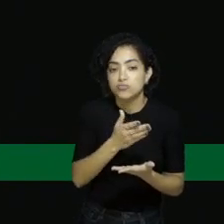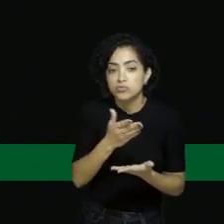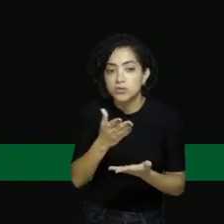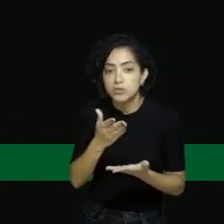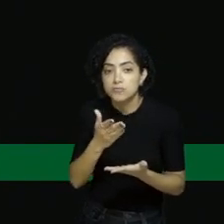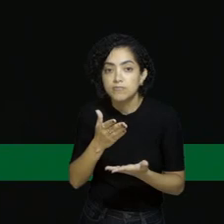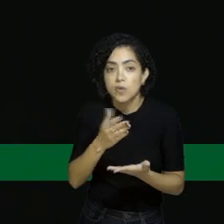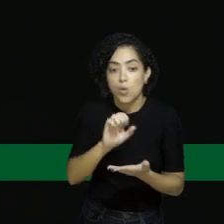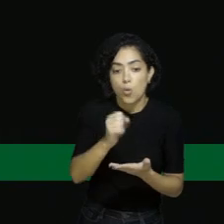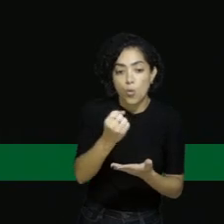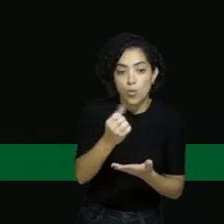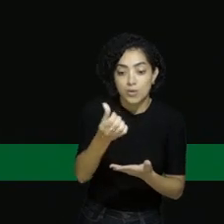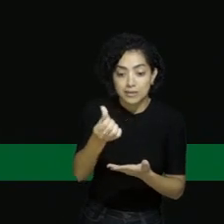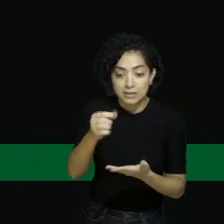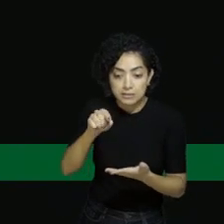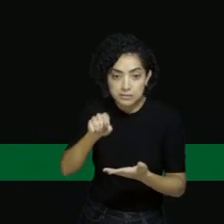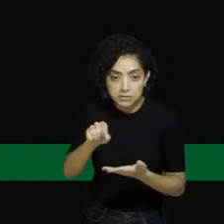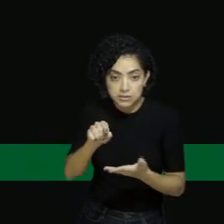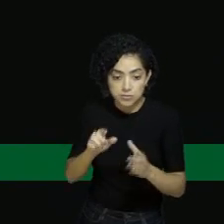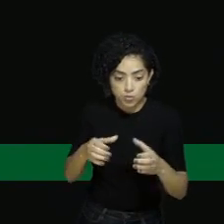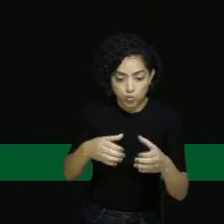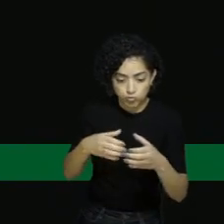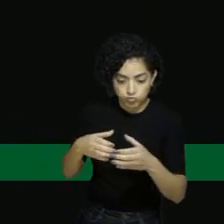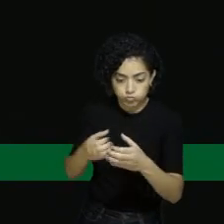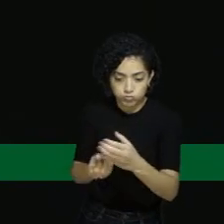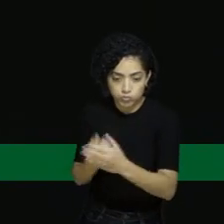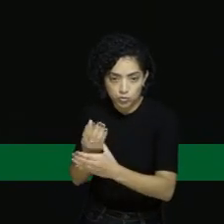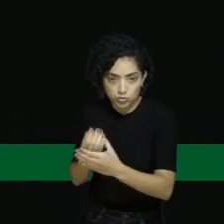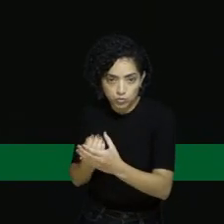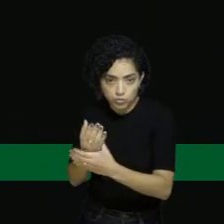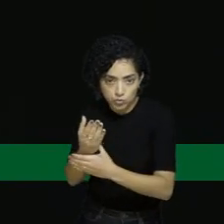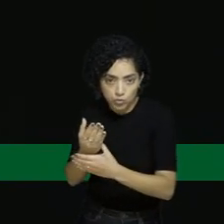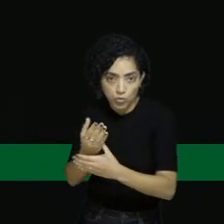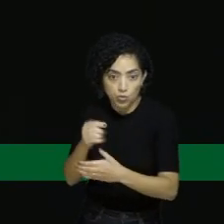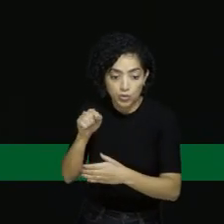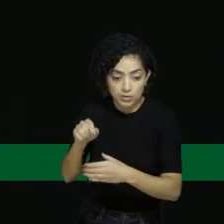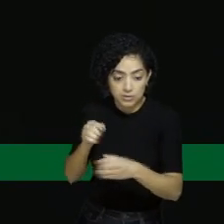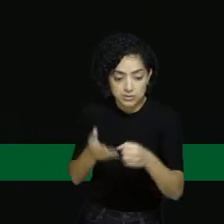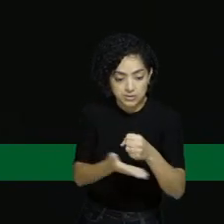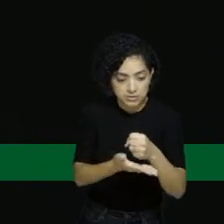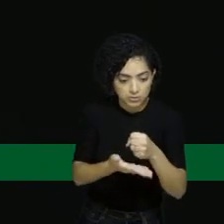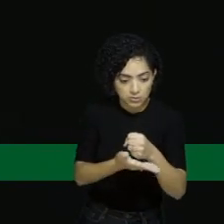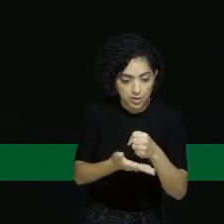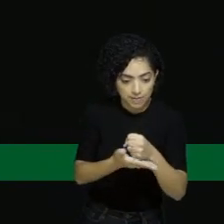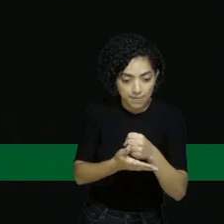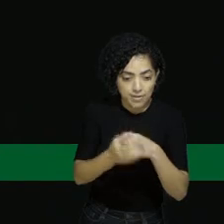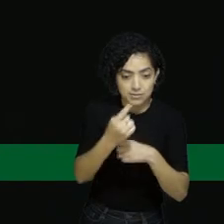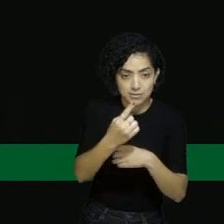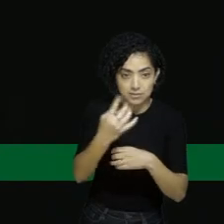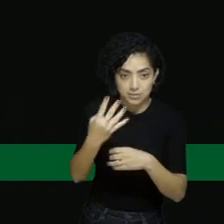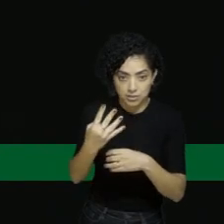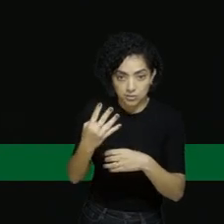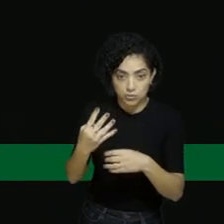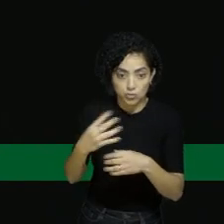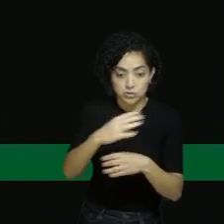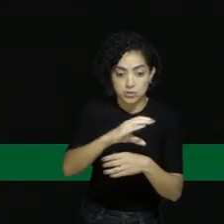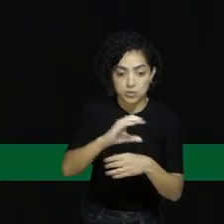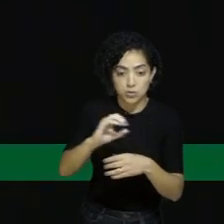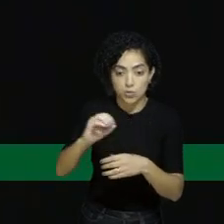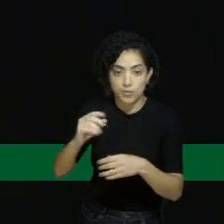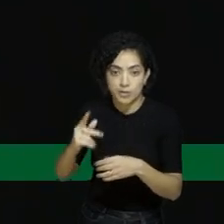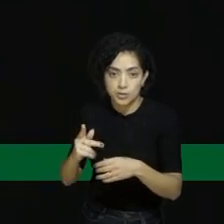os 86 mil produtores rurais que estão na base das 14 cooperativas a serem